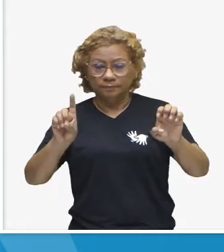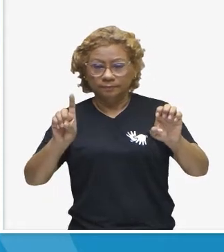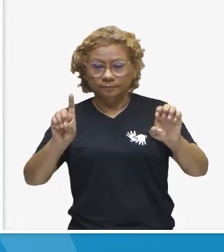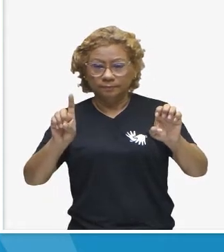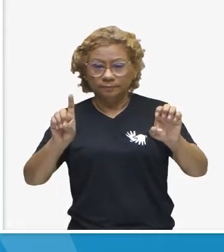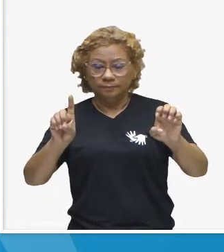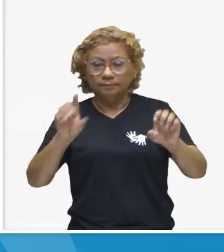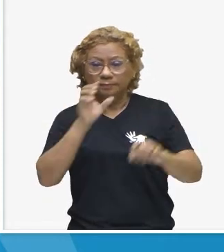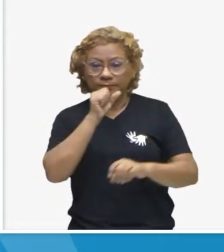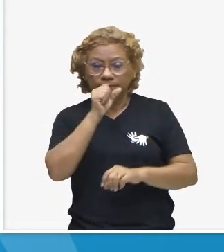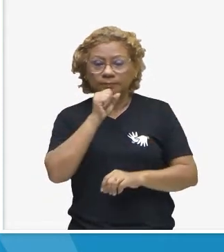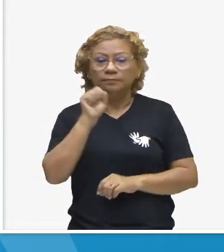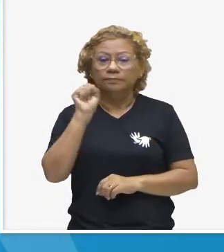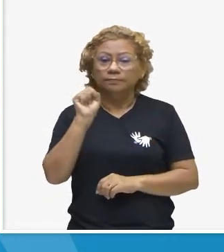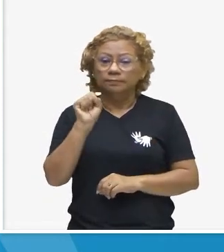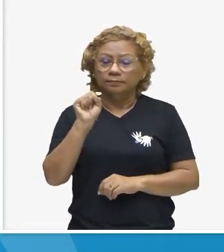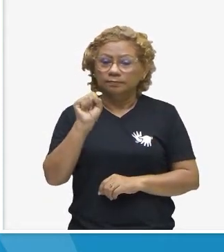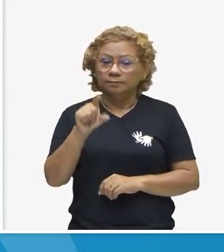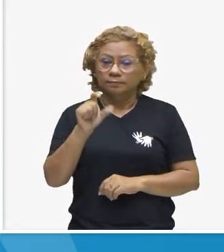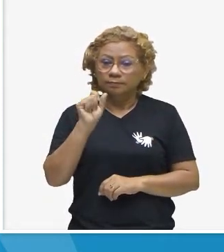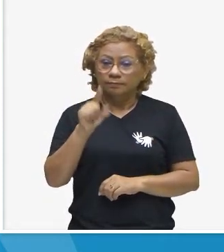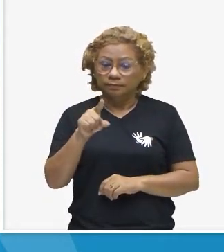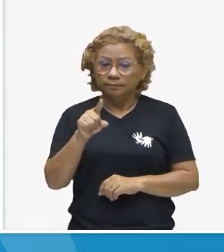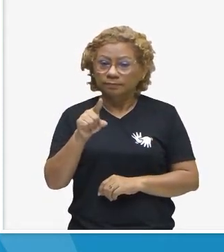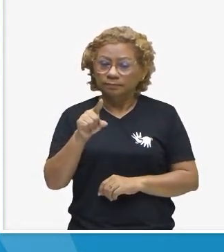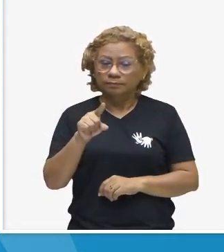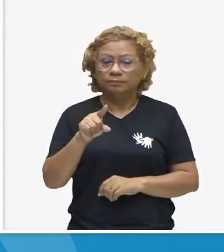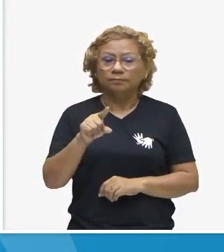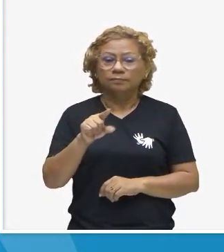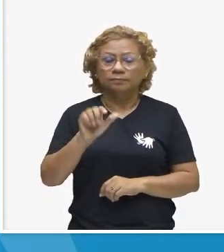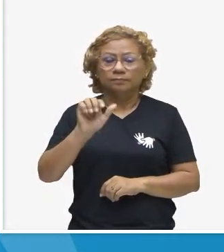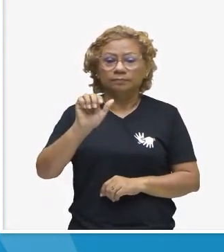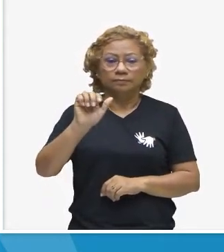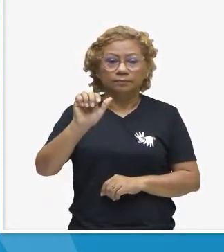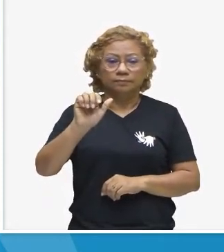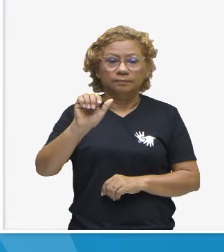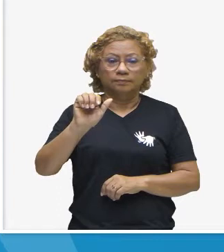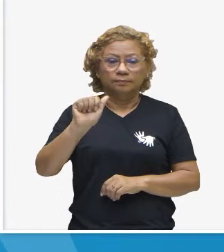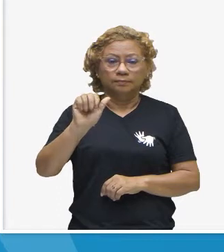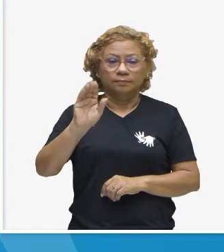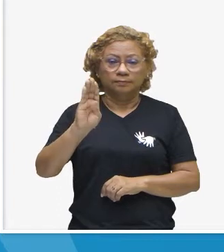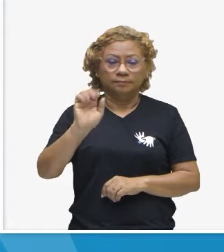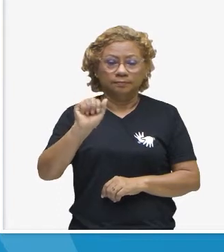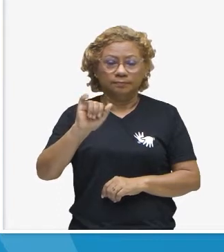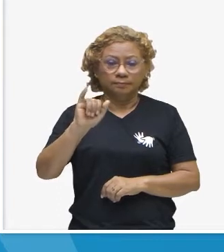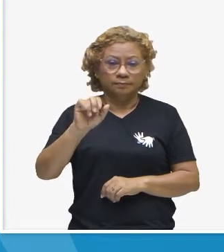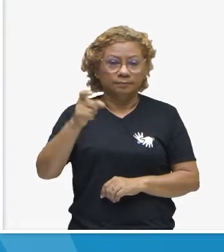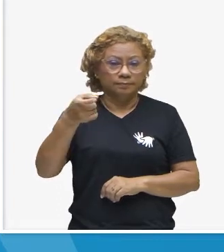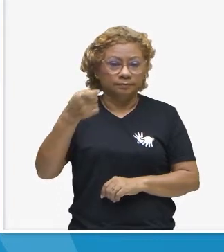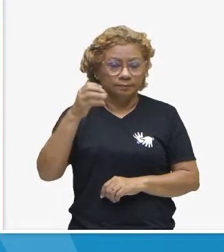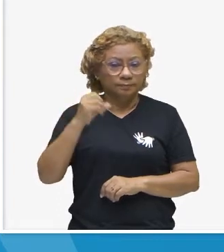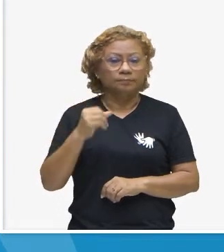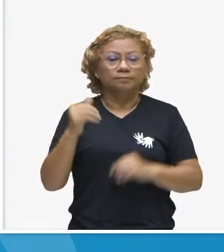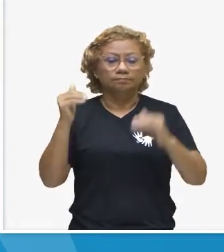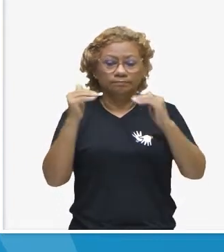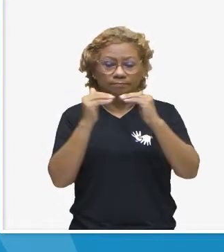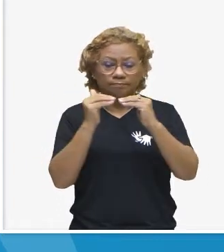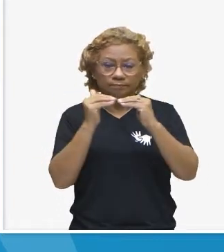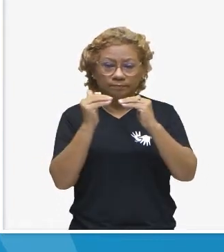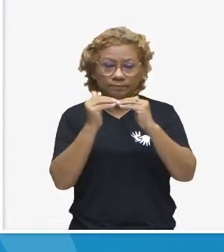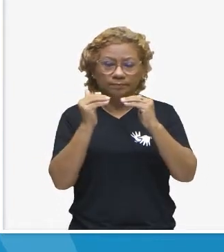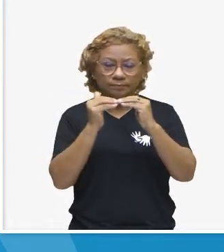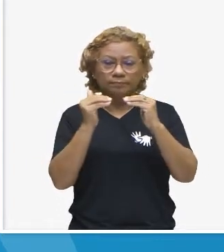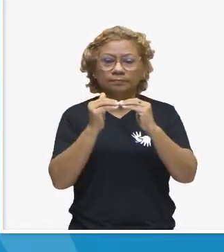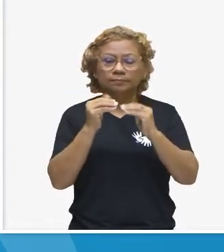ângulos correspondentes são ângulos congruentes. Tem a mesma medida. Então, se um ângulo vale